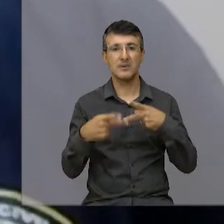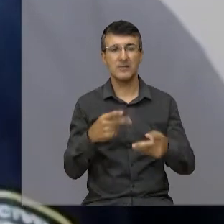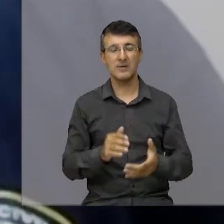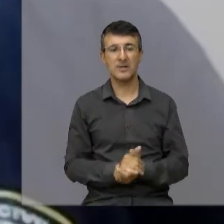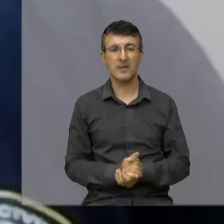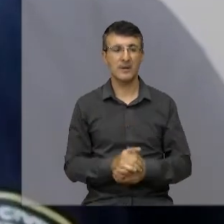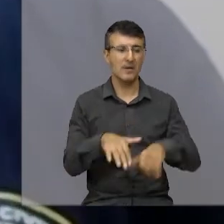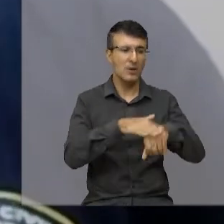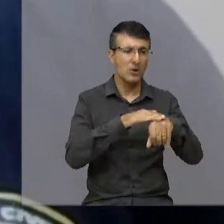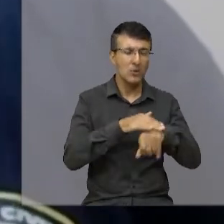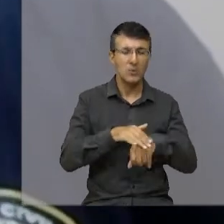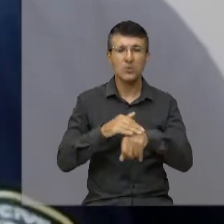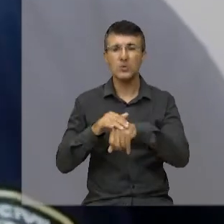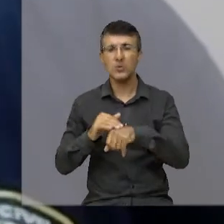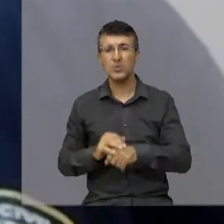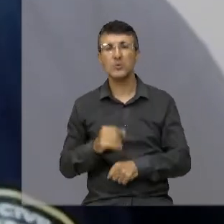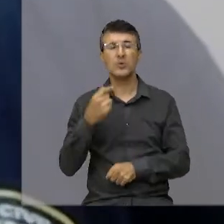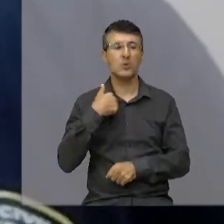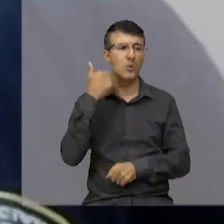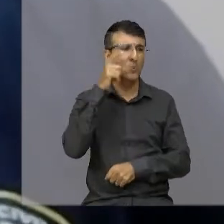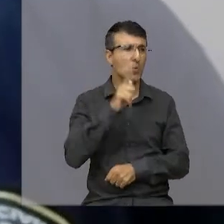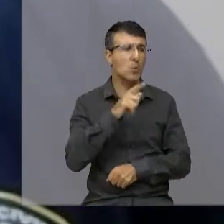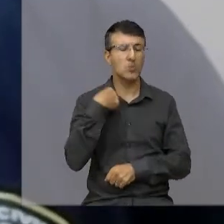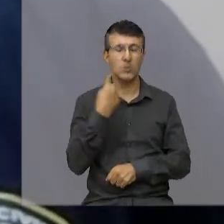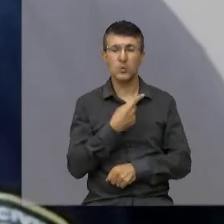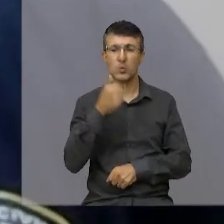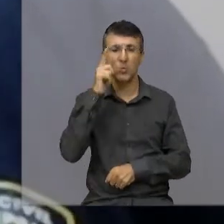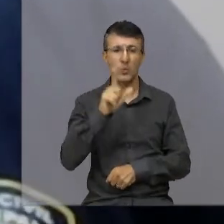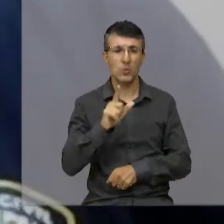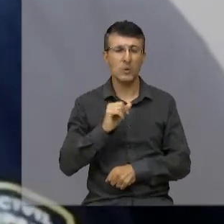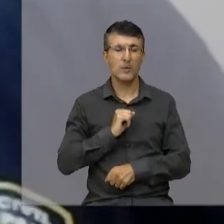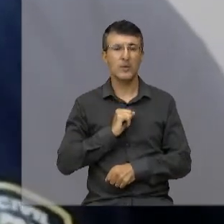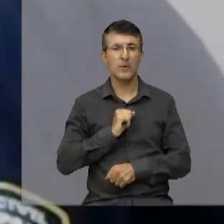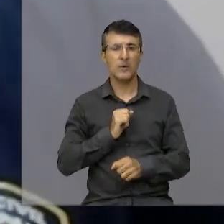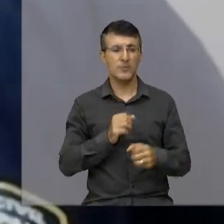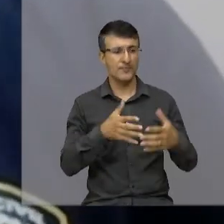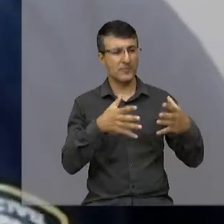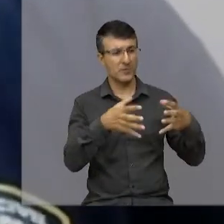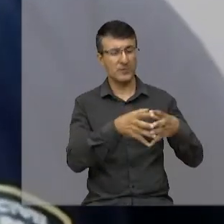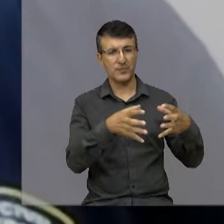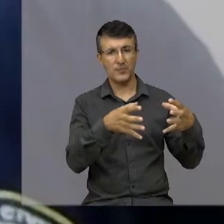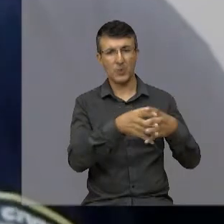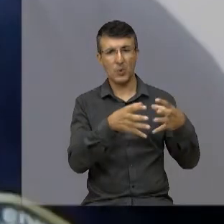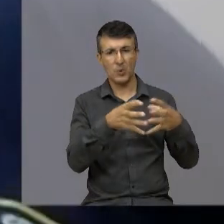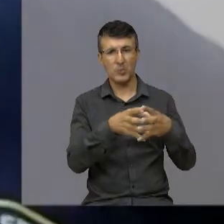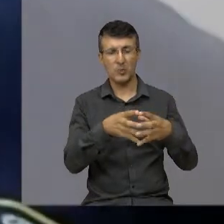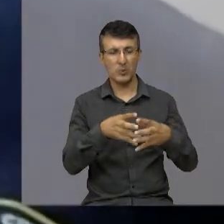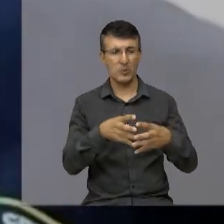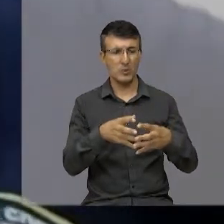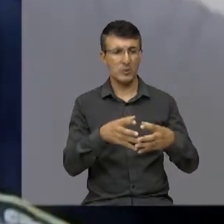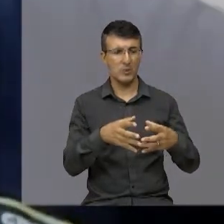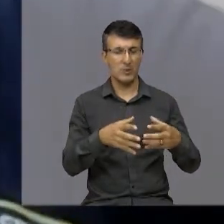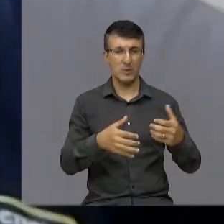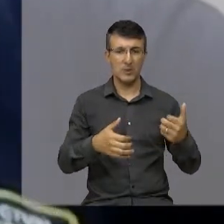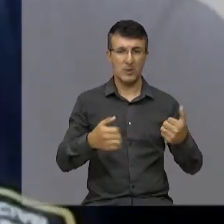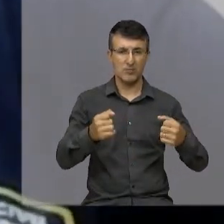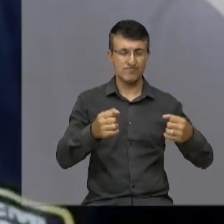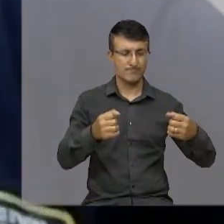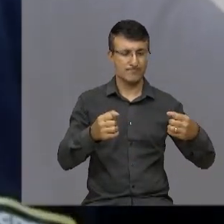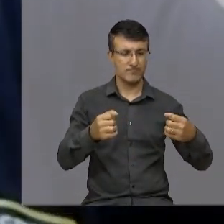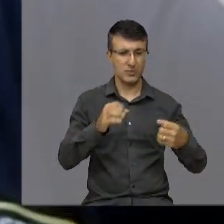e conseguimos fazer essa patrulha, né? Ela hoje atende